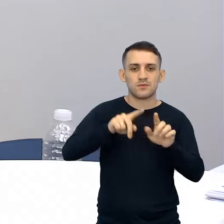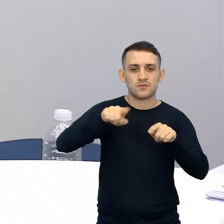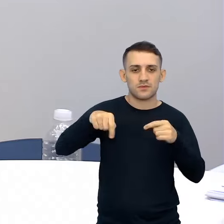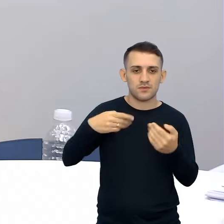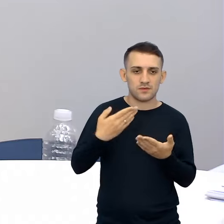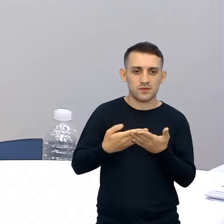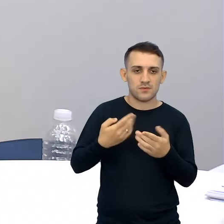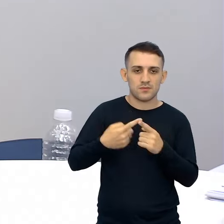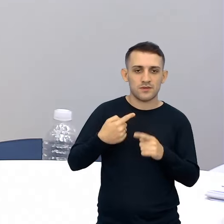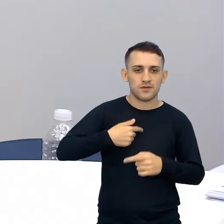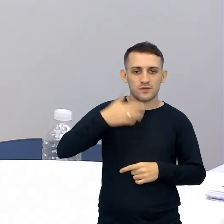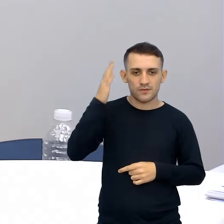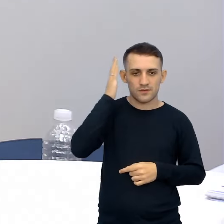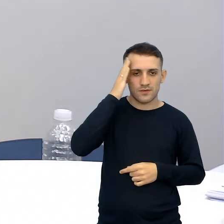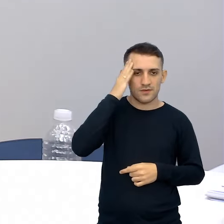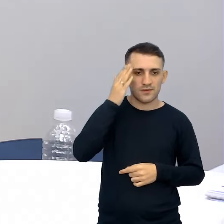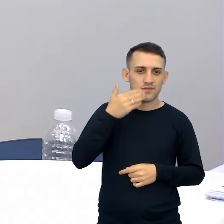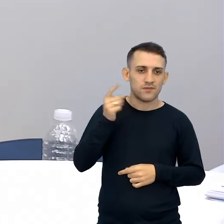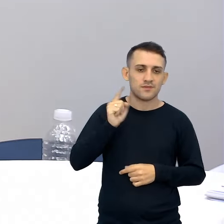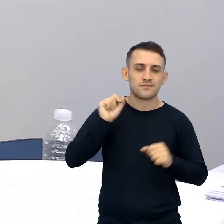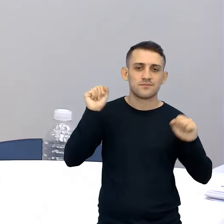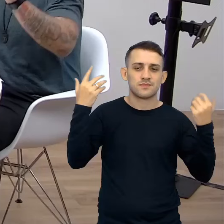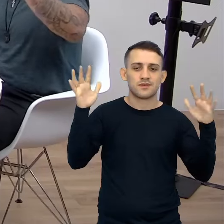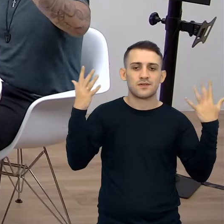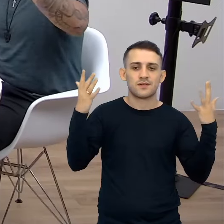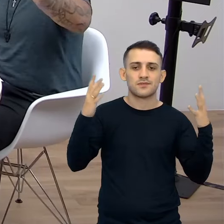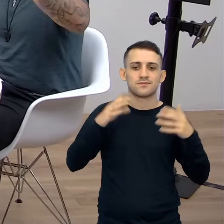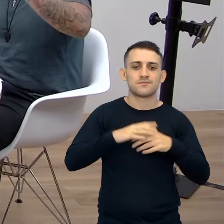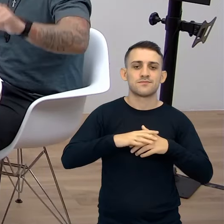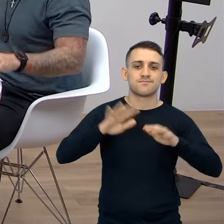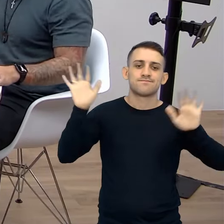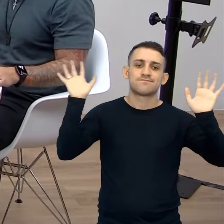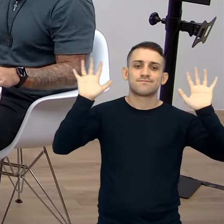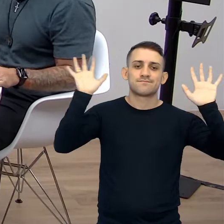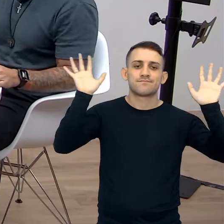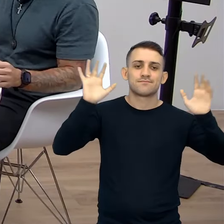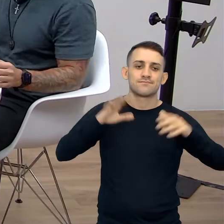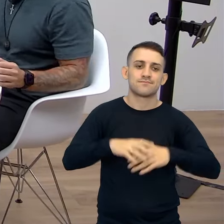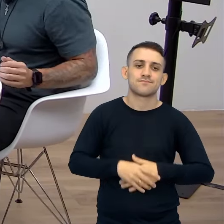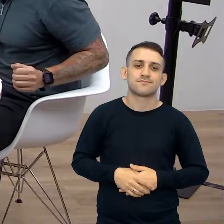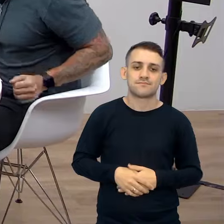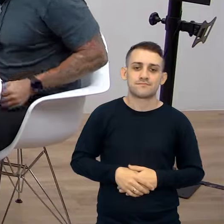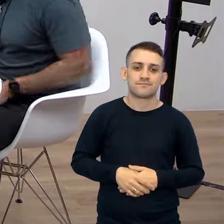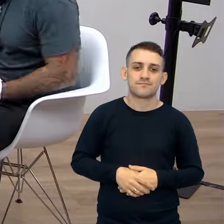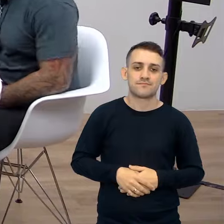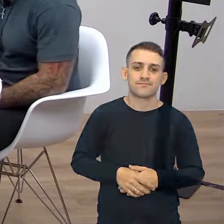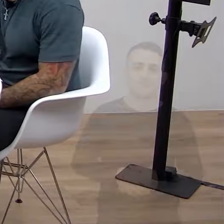sei que não foi fácil. Parabéns. Tchau, tchau, gente. Tchau. Tchau.